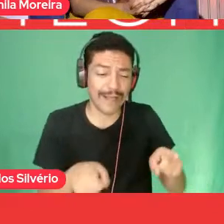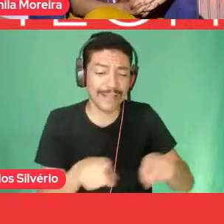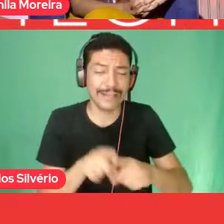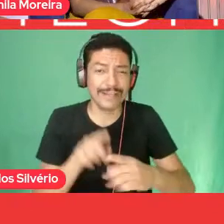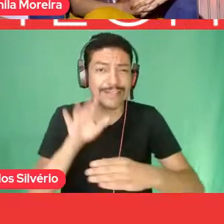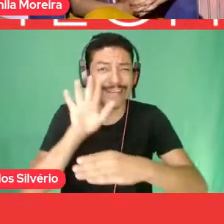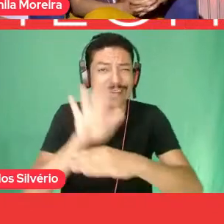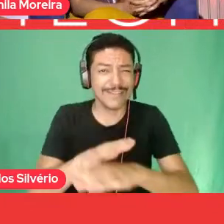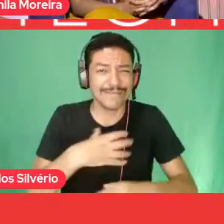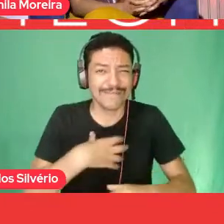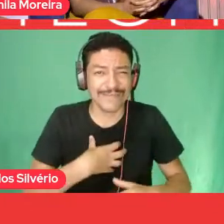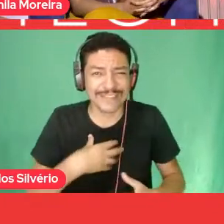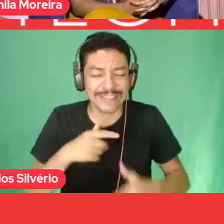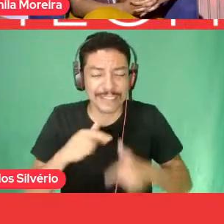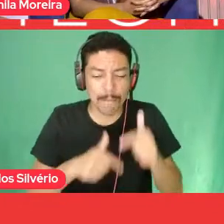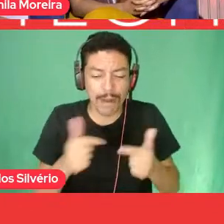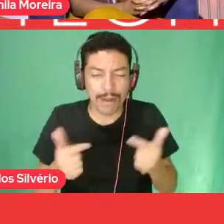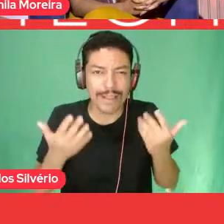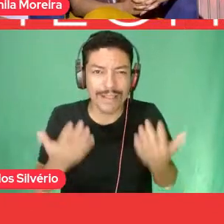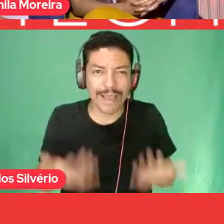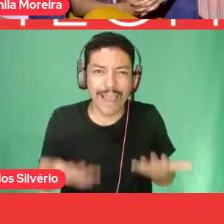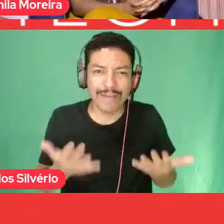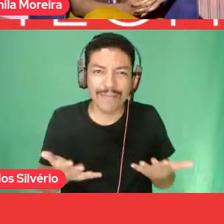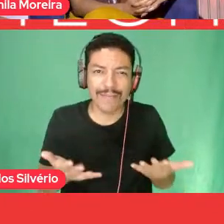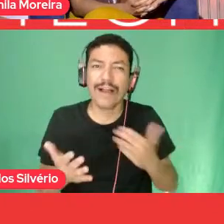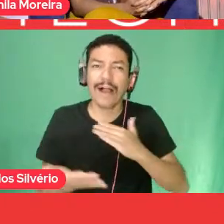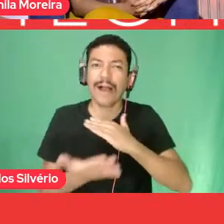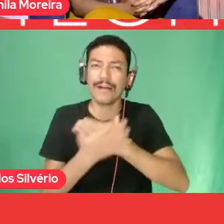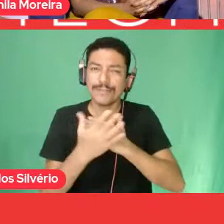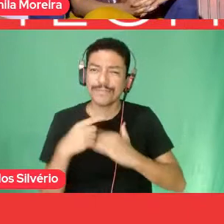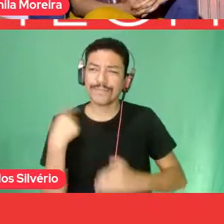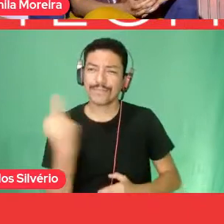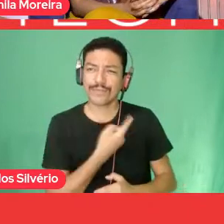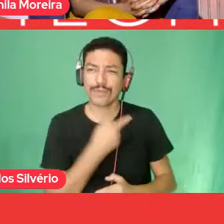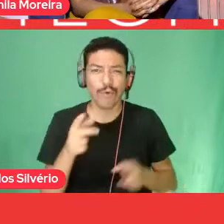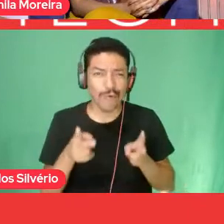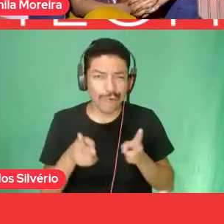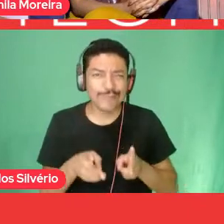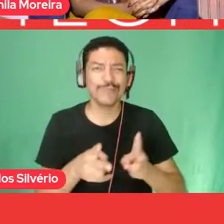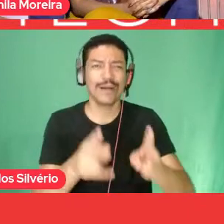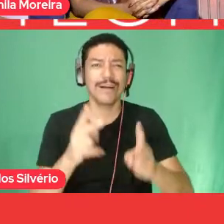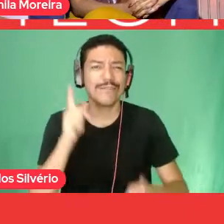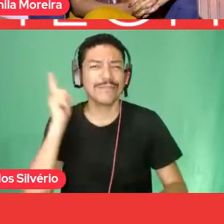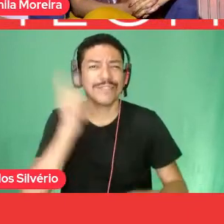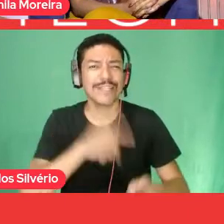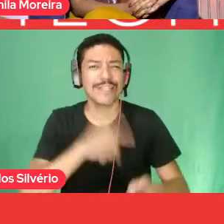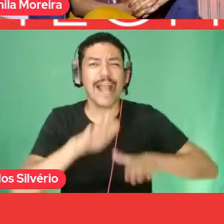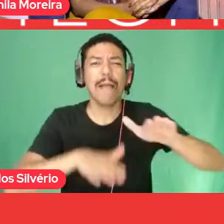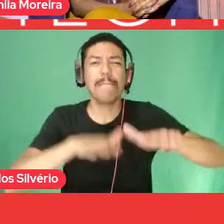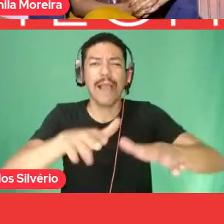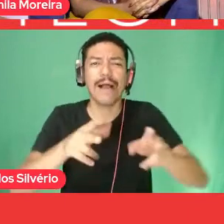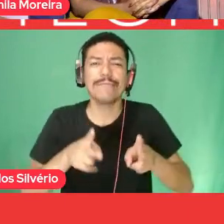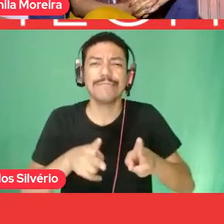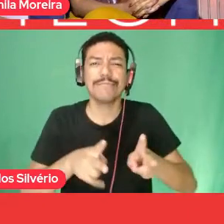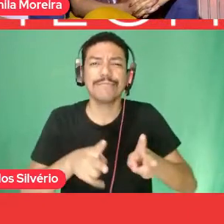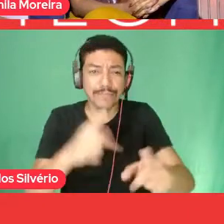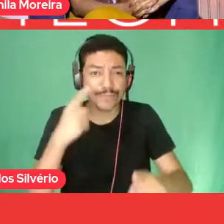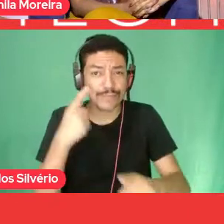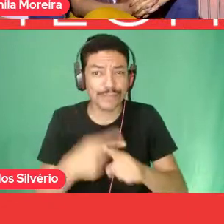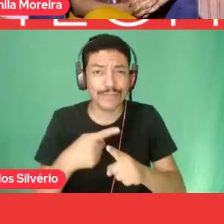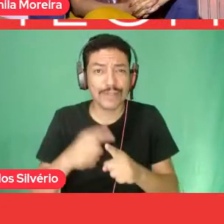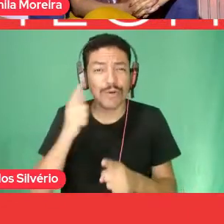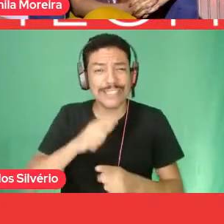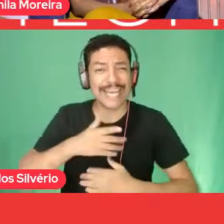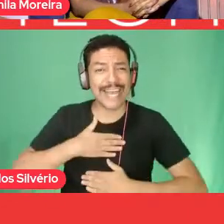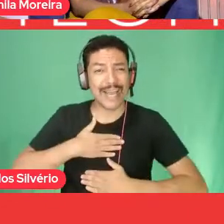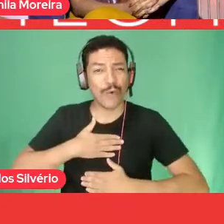né? Ele faz com que a gente continue a caminhada, porque ele está ali pela gente, não é isso? A gente continua a caminhada podendo descansar um pouco,